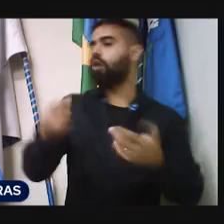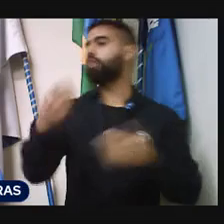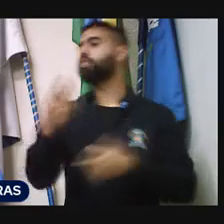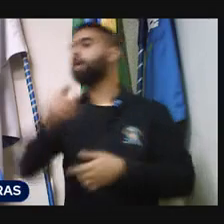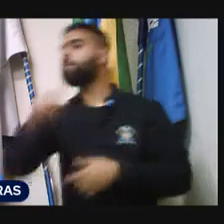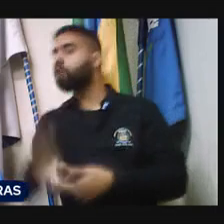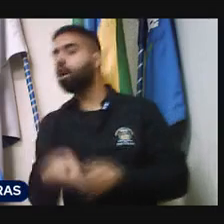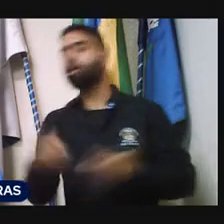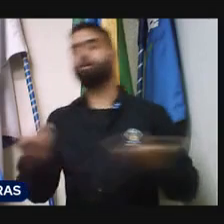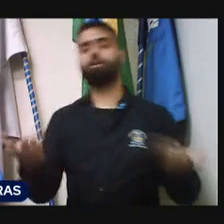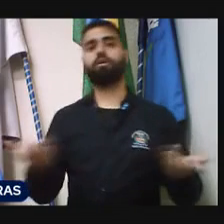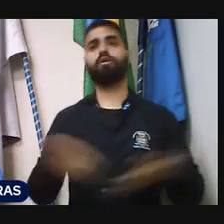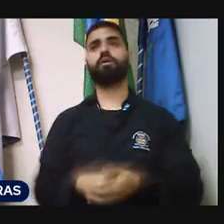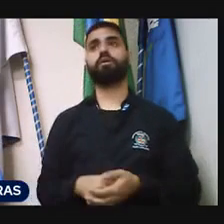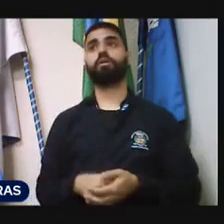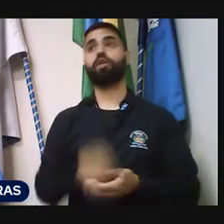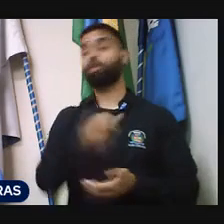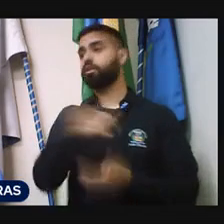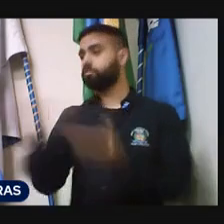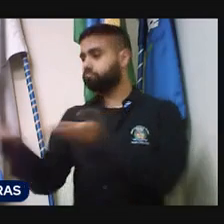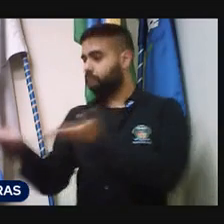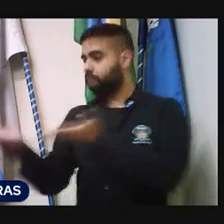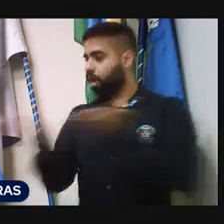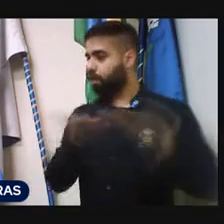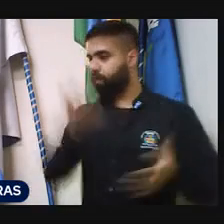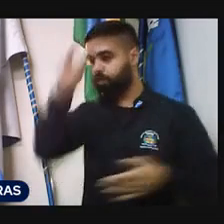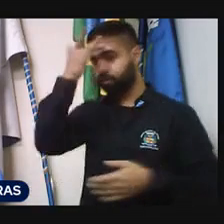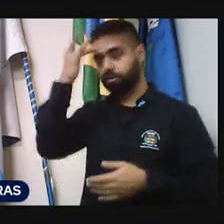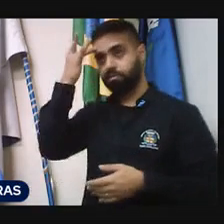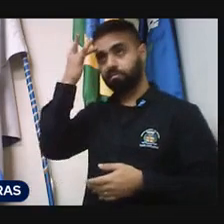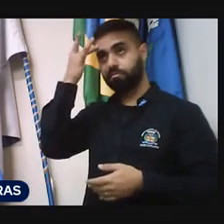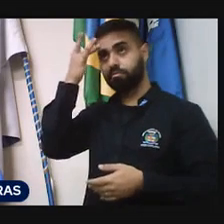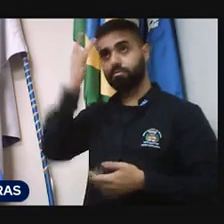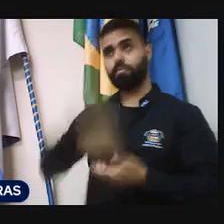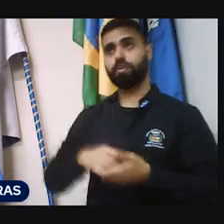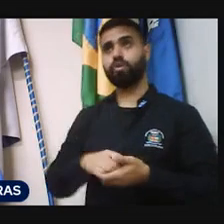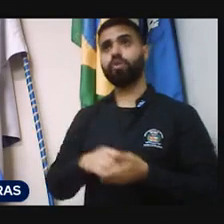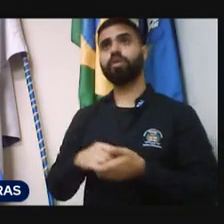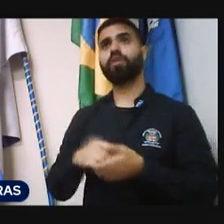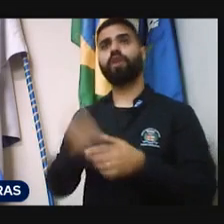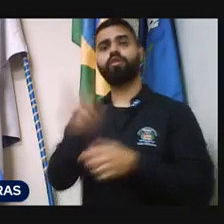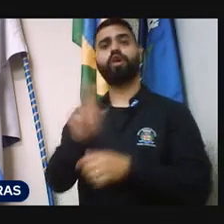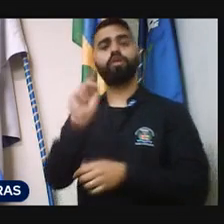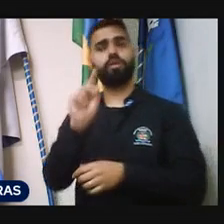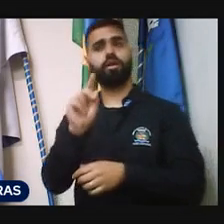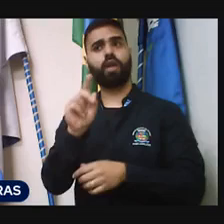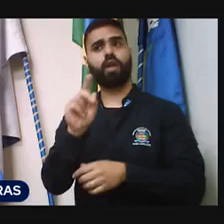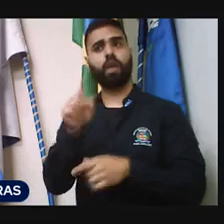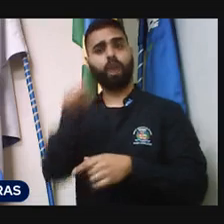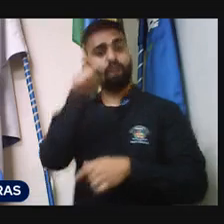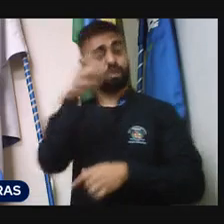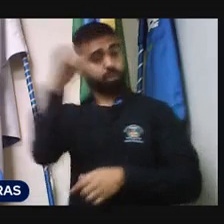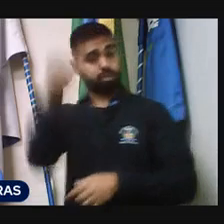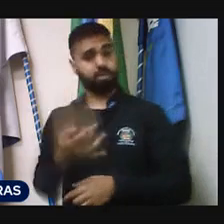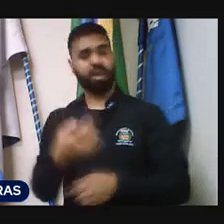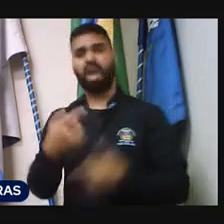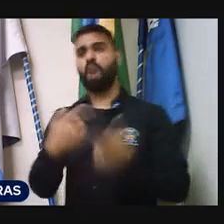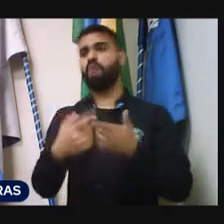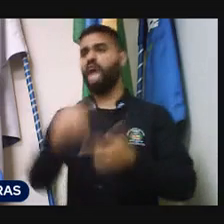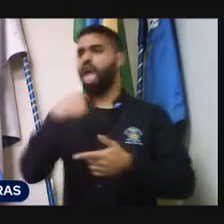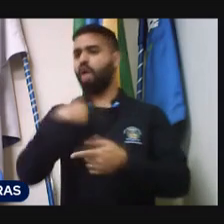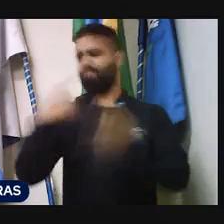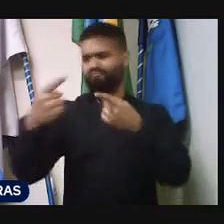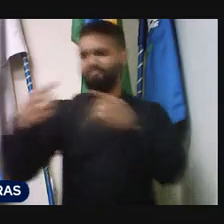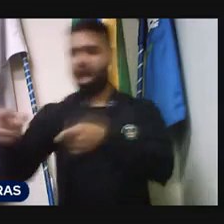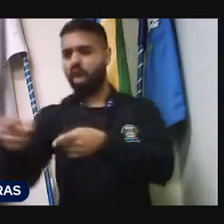então quando a gente traz os agentes públicos que são executores daquela verba É Para Isso não é porque eu